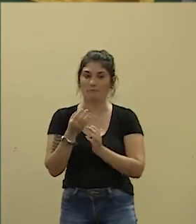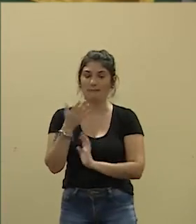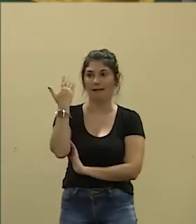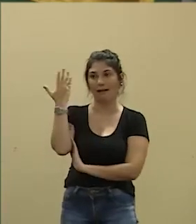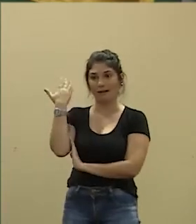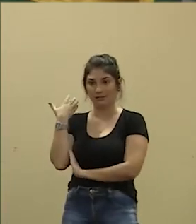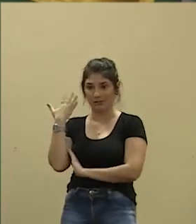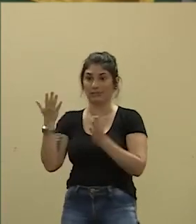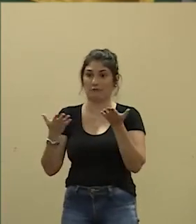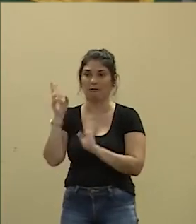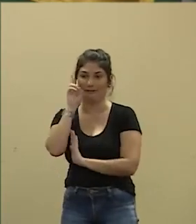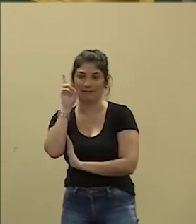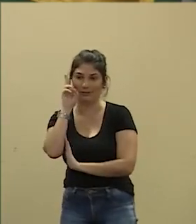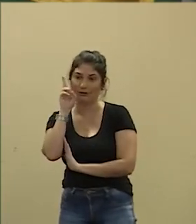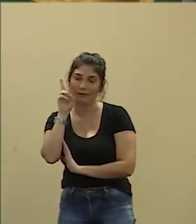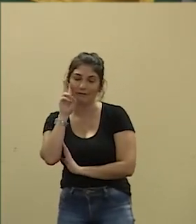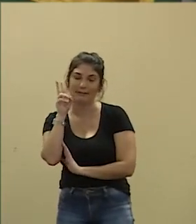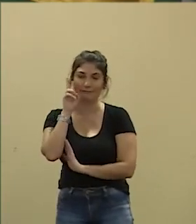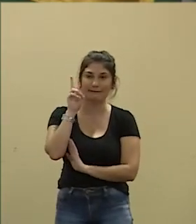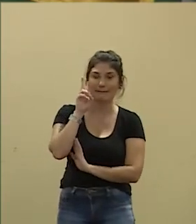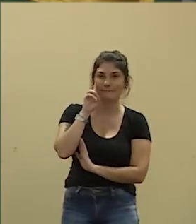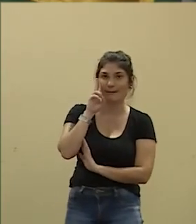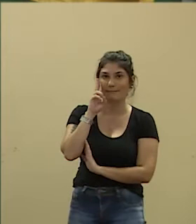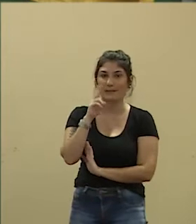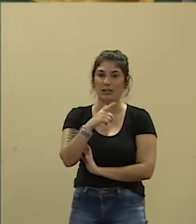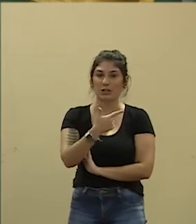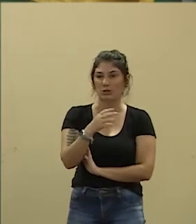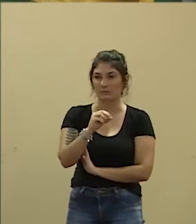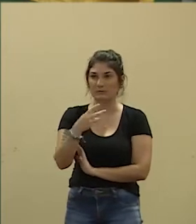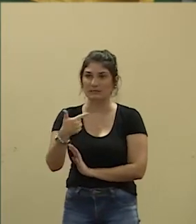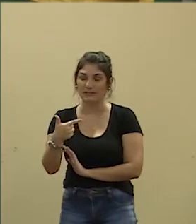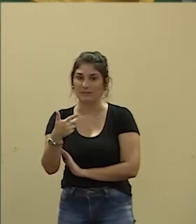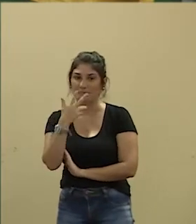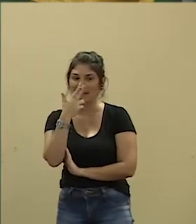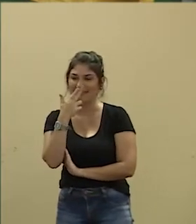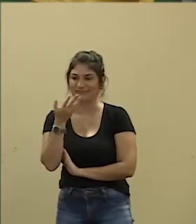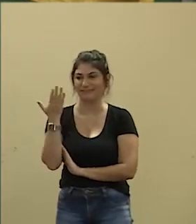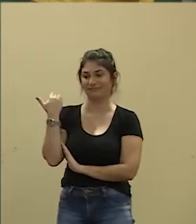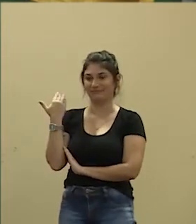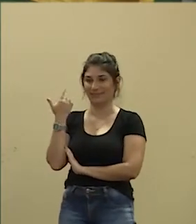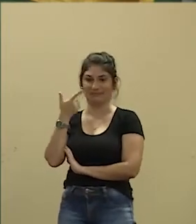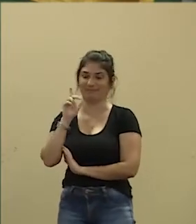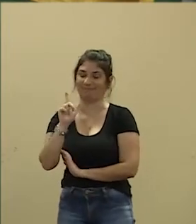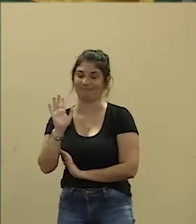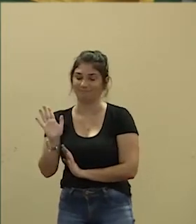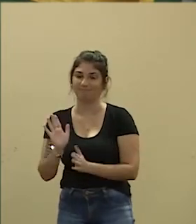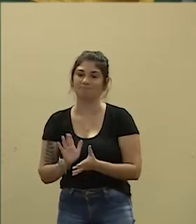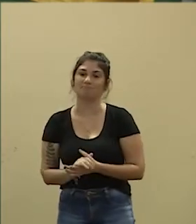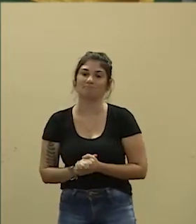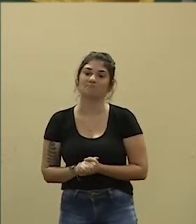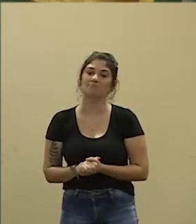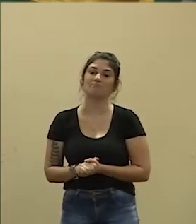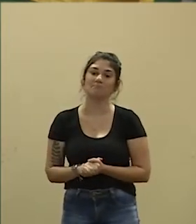gente consegue é relembrar um pouco mas me parece que foi ontem 2007 mas foi ontem né mas não foi nem faz bastante tempo já